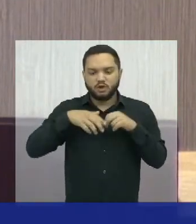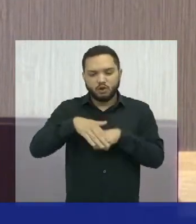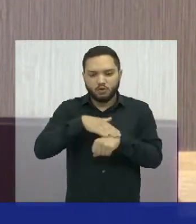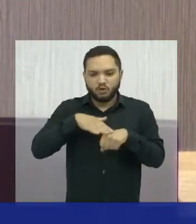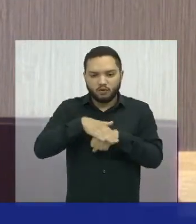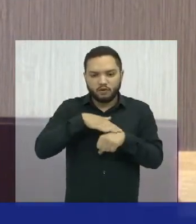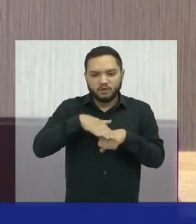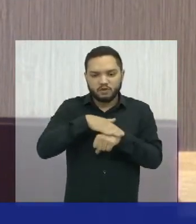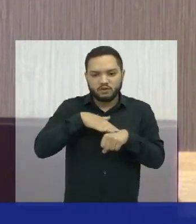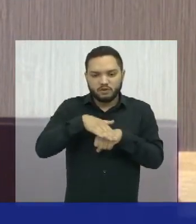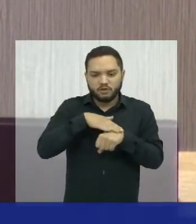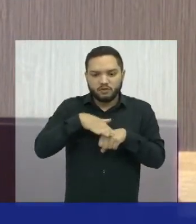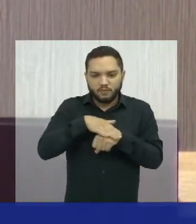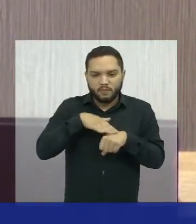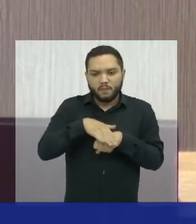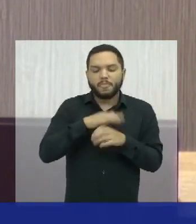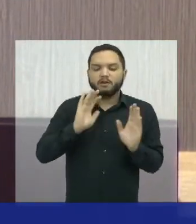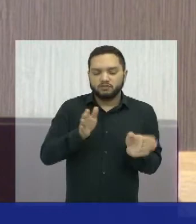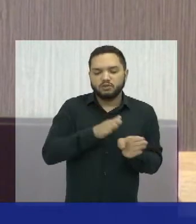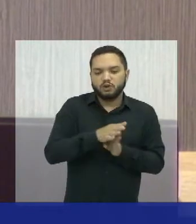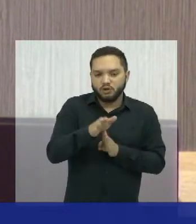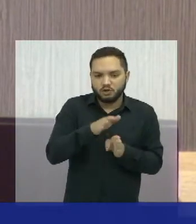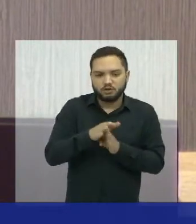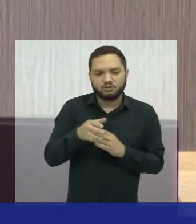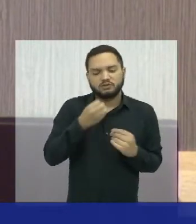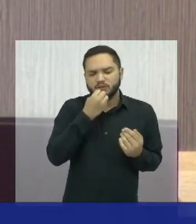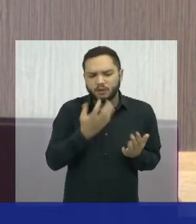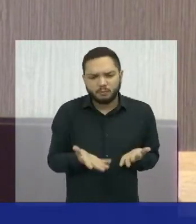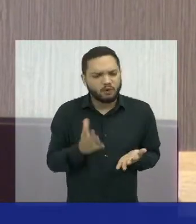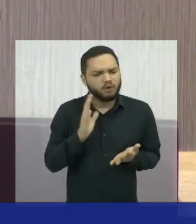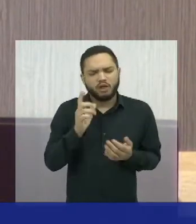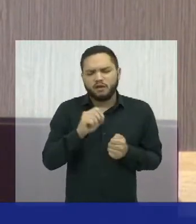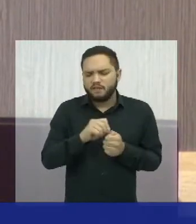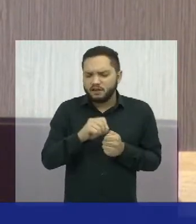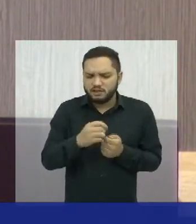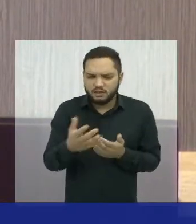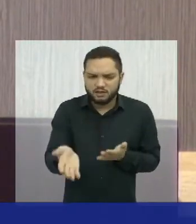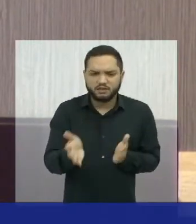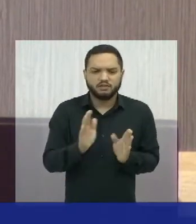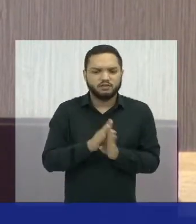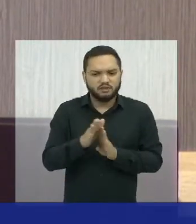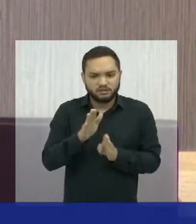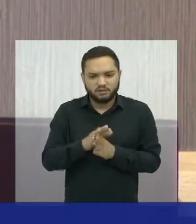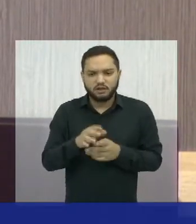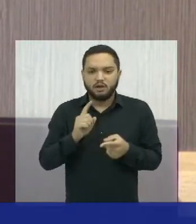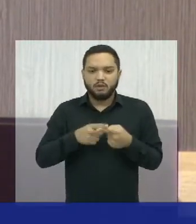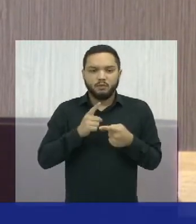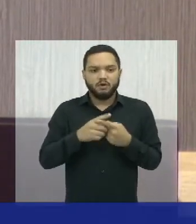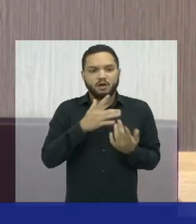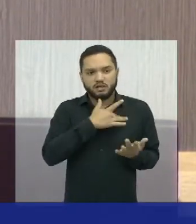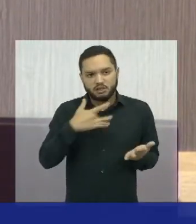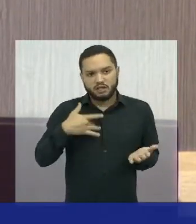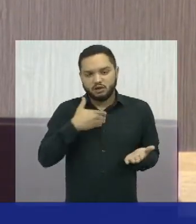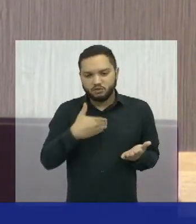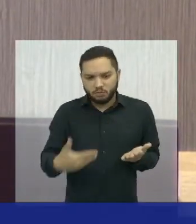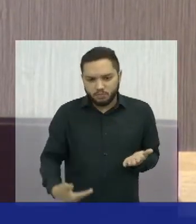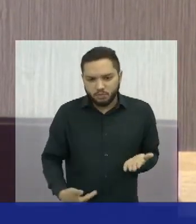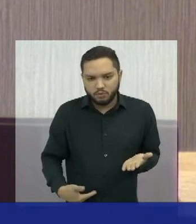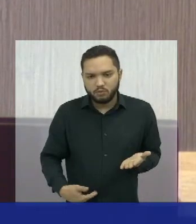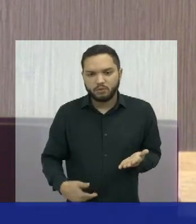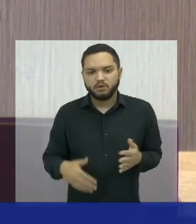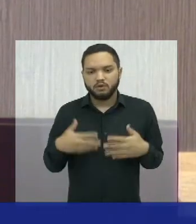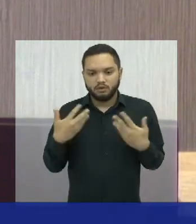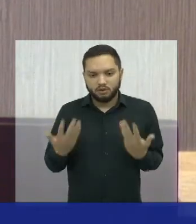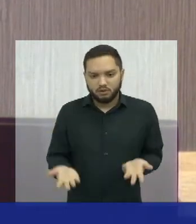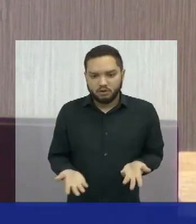comunidade, a gente orientou que não era legal estar fazendo isso, que isso é uma questão de saúde pública,